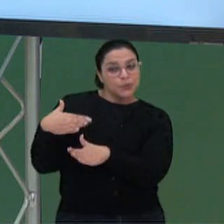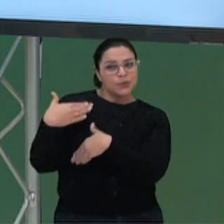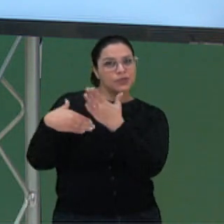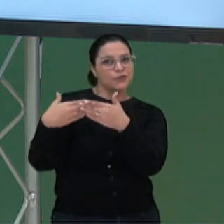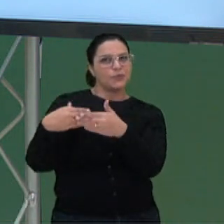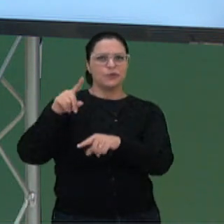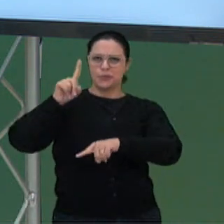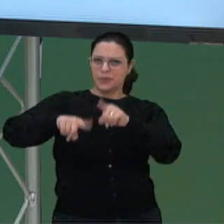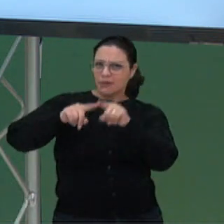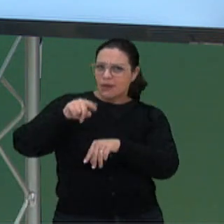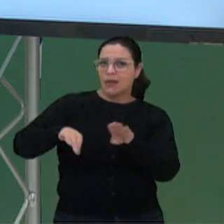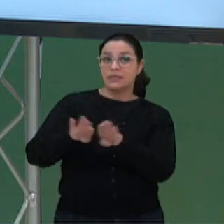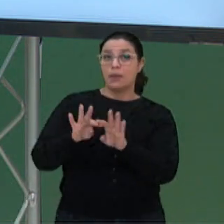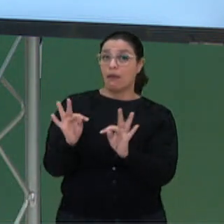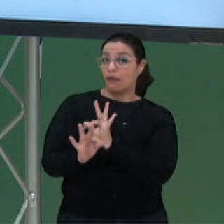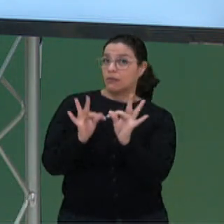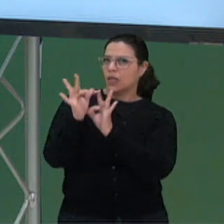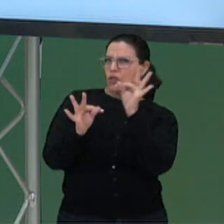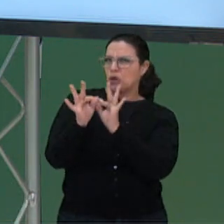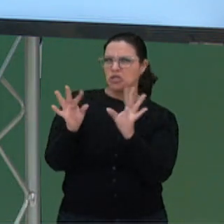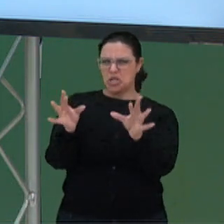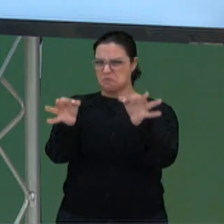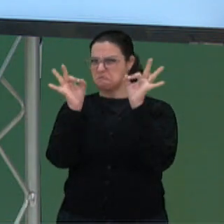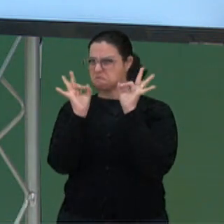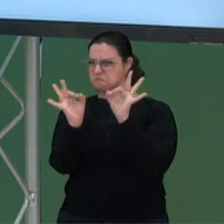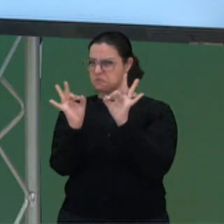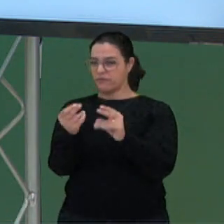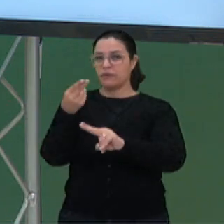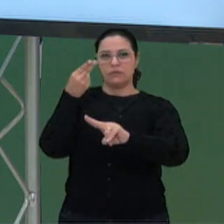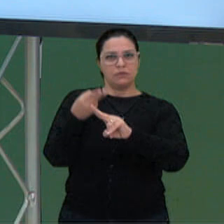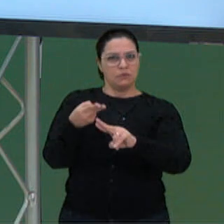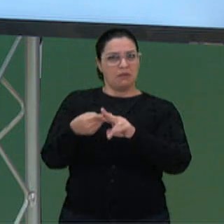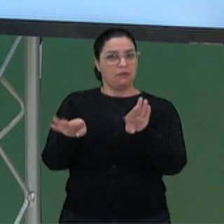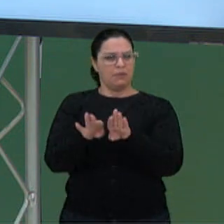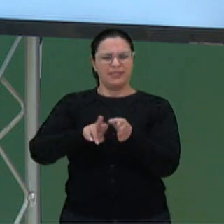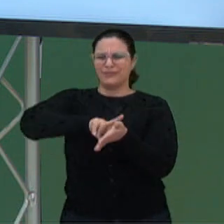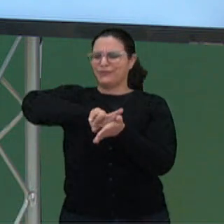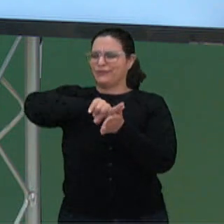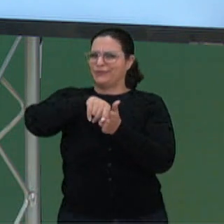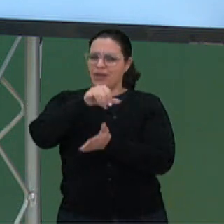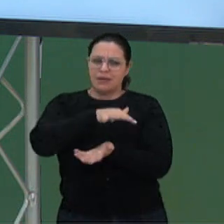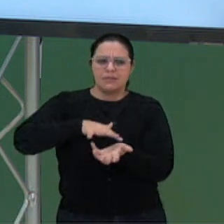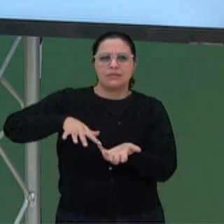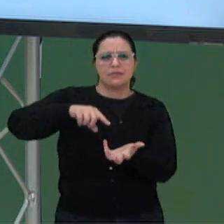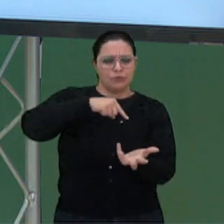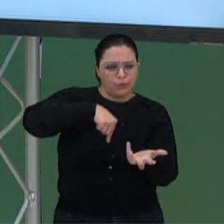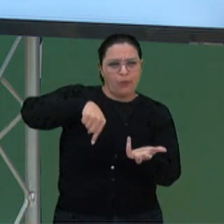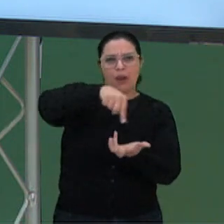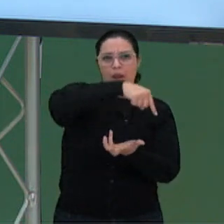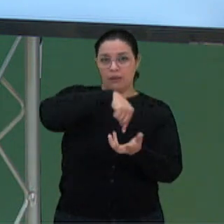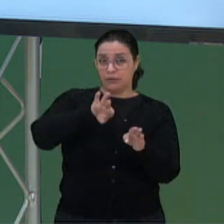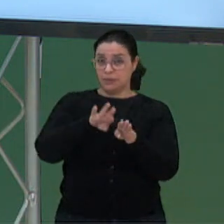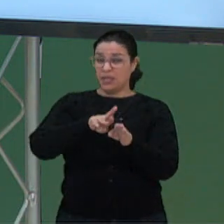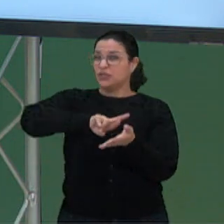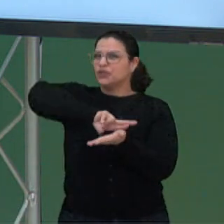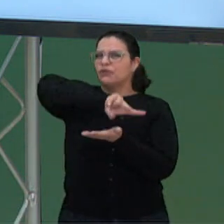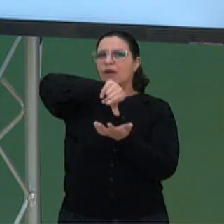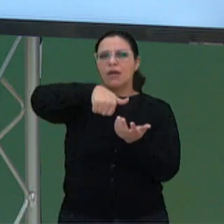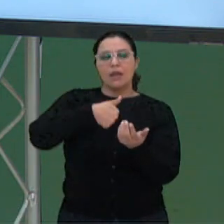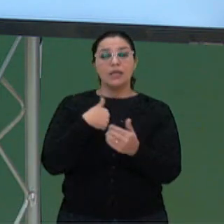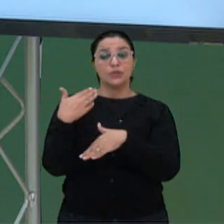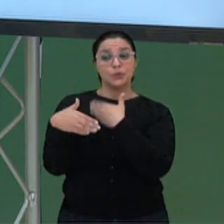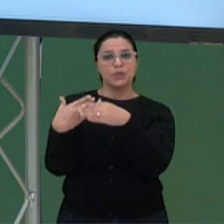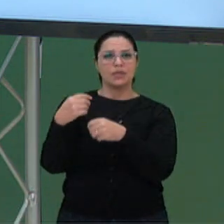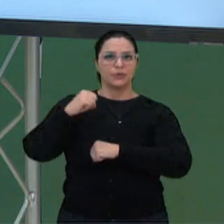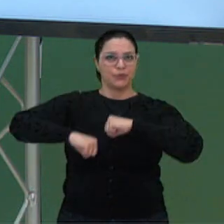de produtos, a tecnologia de ponta que vai ser usada nas mais diversas partes do mundo, nos mais diferentes